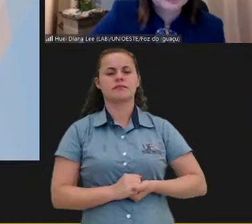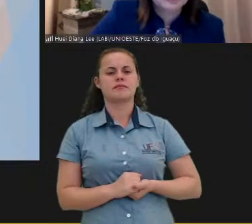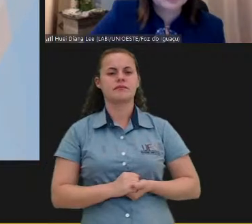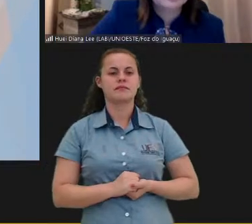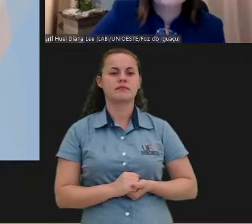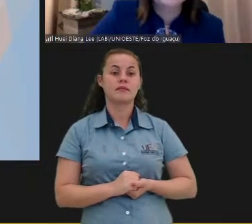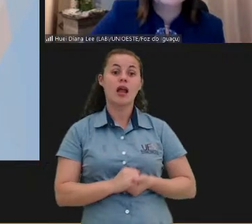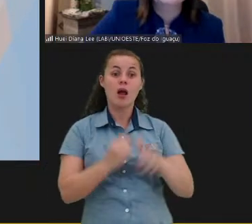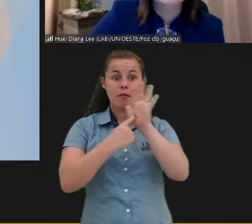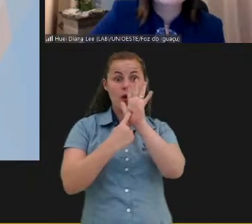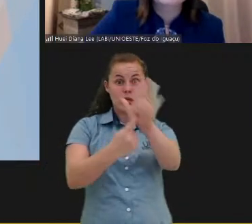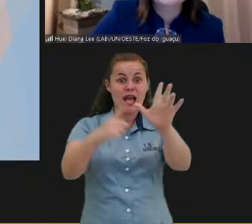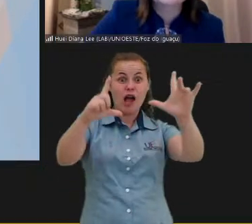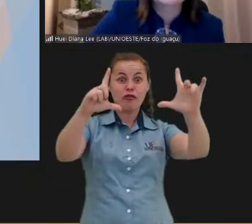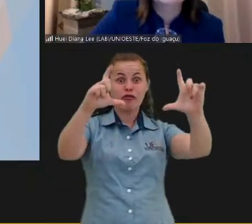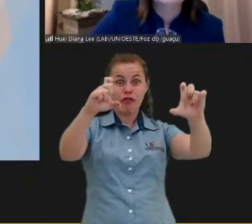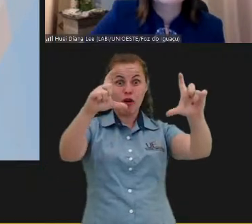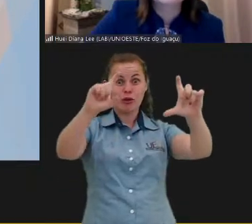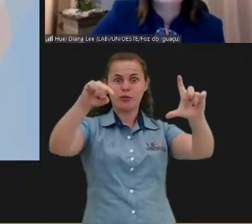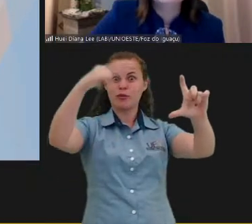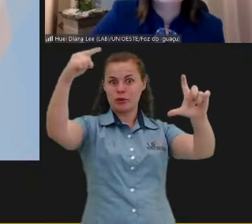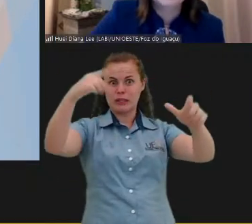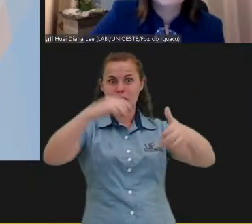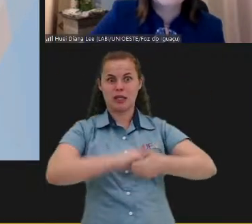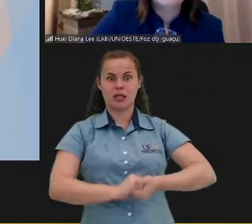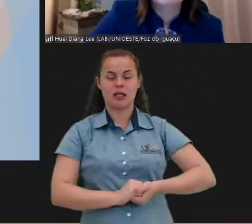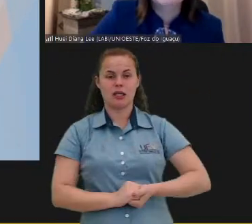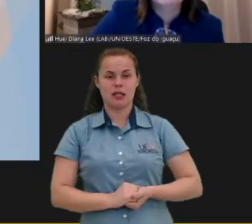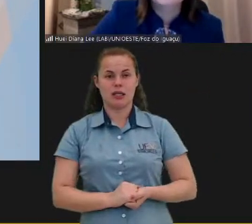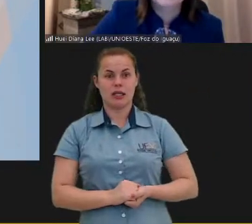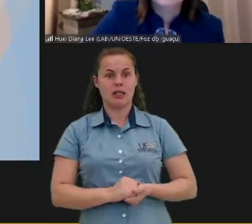Quero mostrar uma outra foto para vocês.